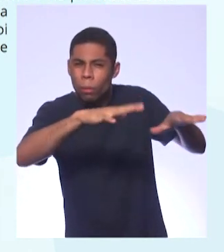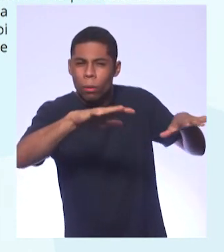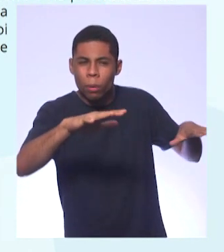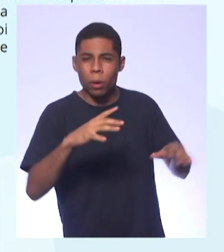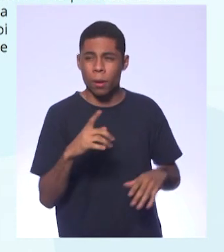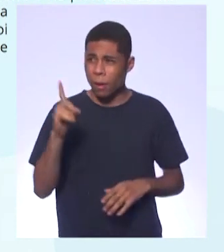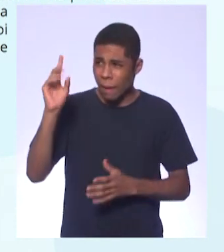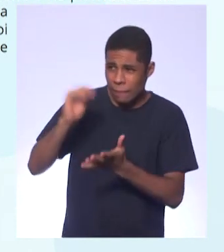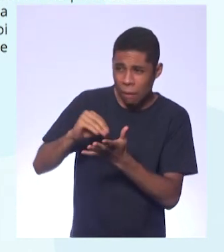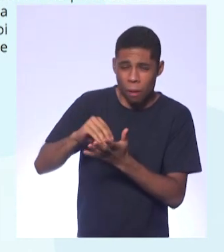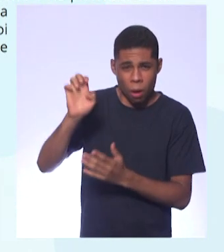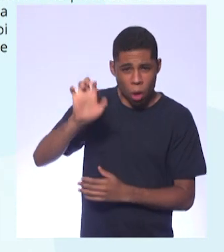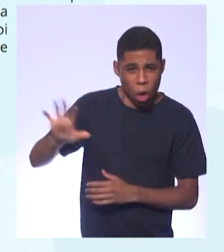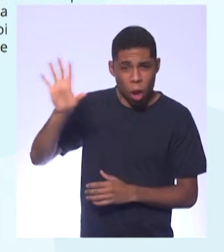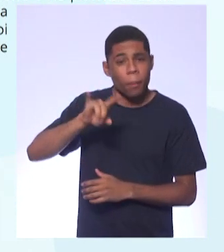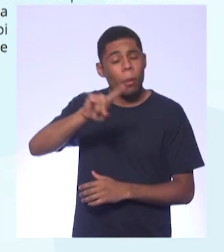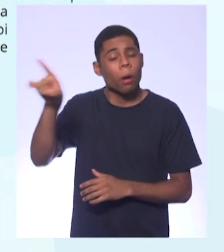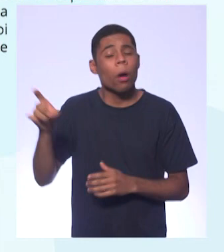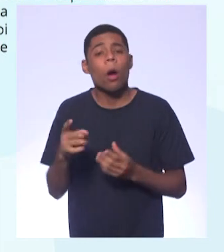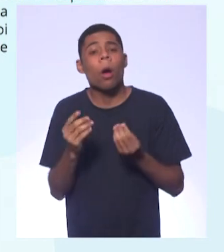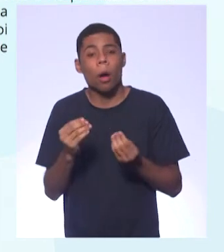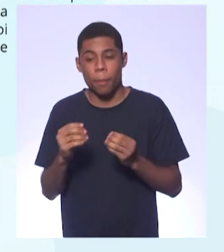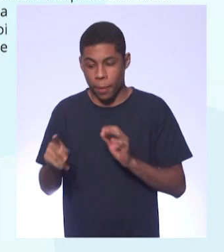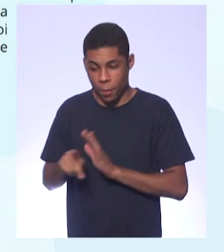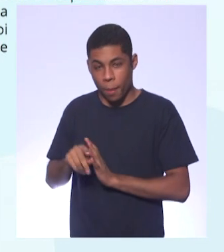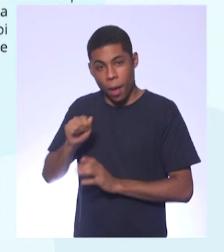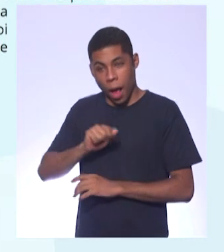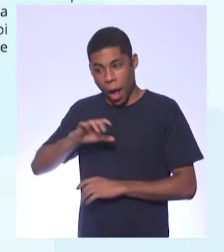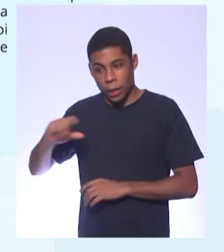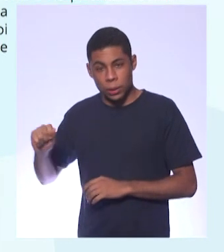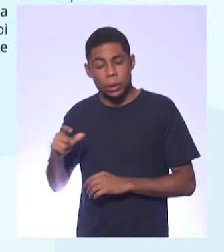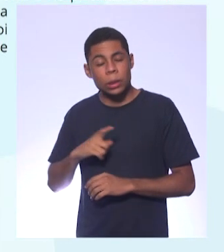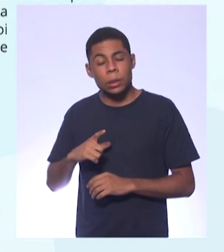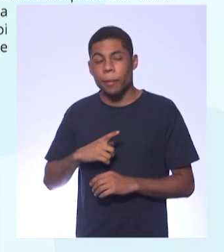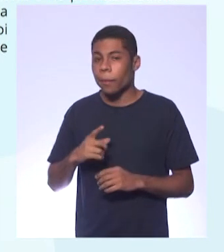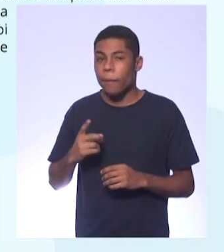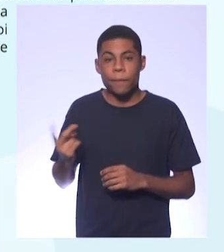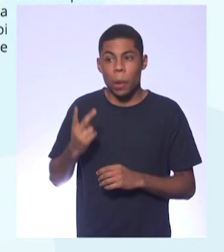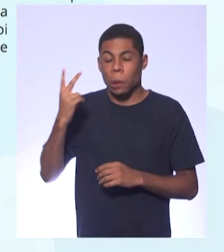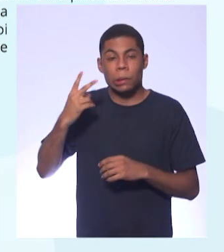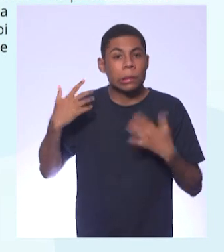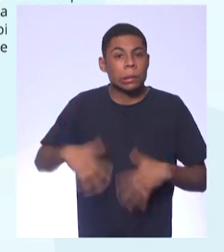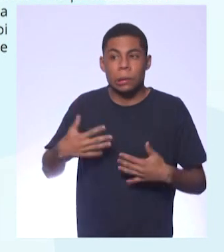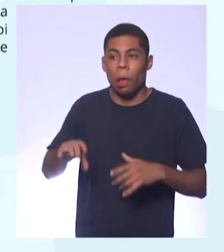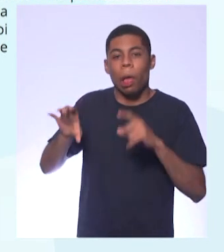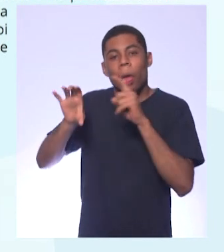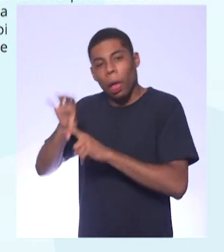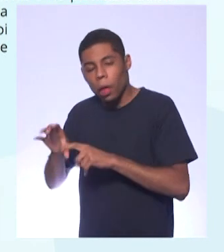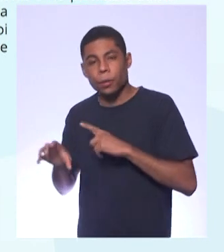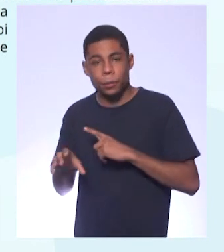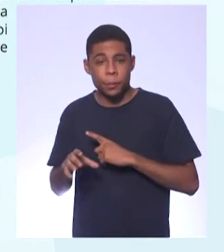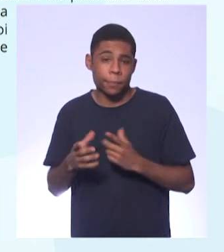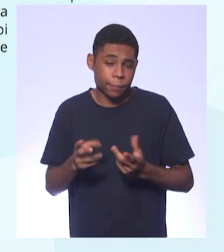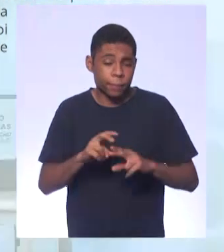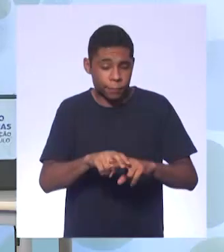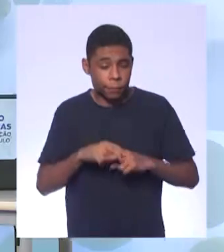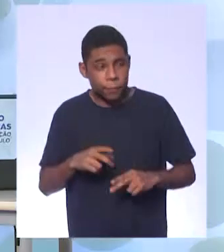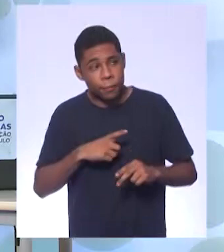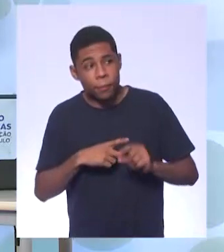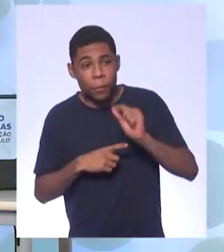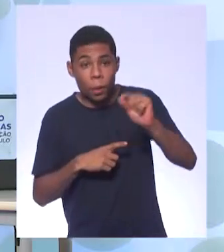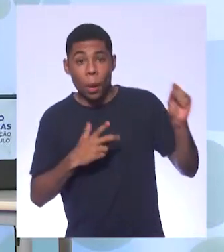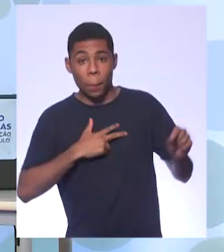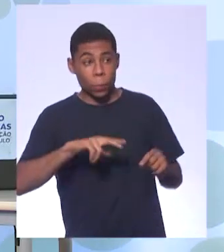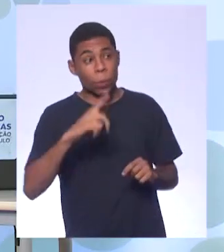na Europa, e aquela dependência da Ásia, com aquele valor absurdo, Portugal conseguiu essas drogas do sertão